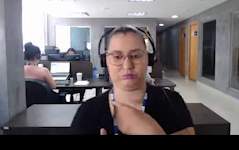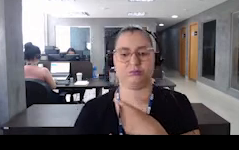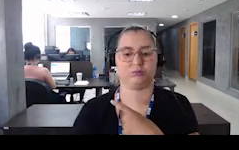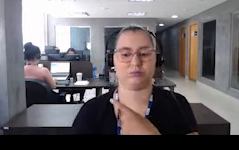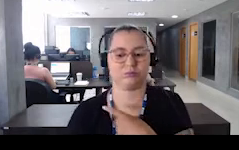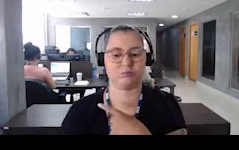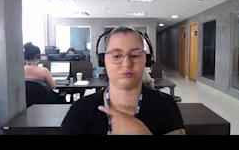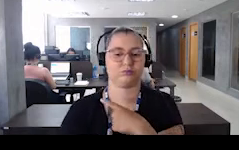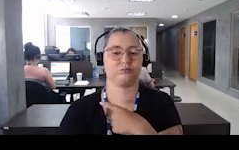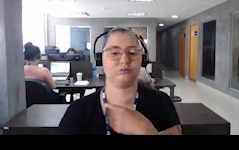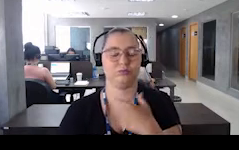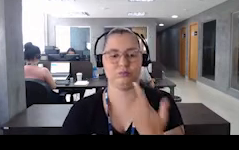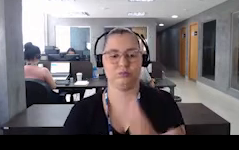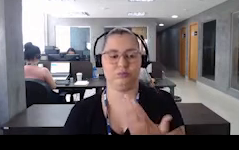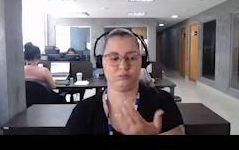Lâmpadas.